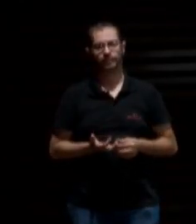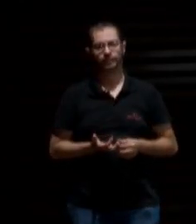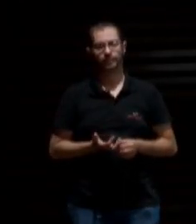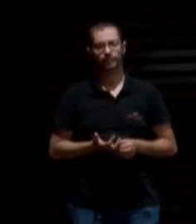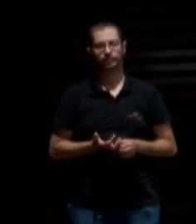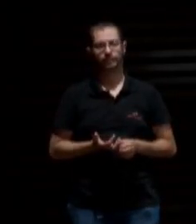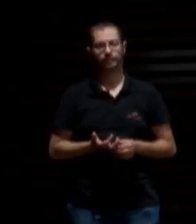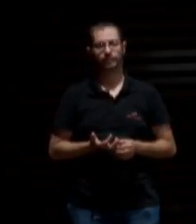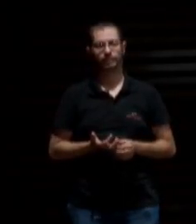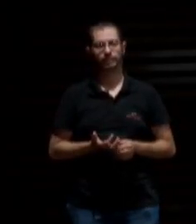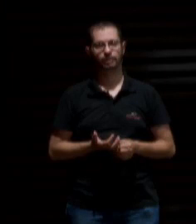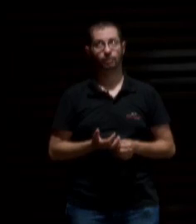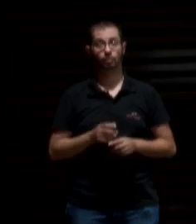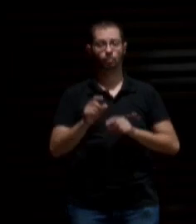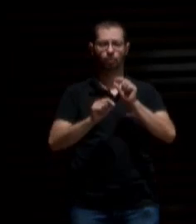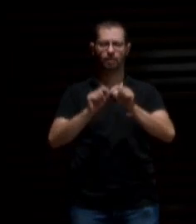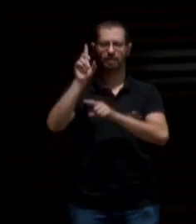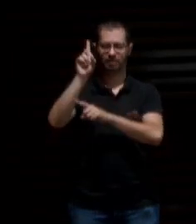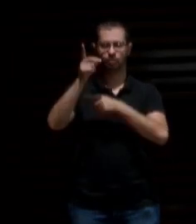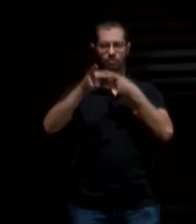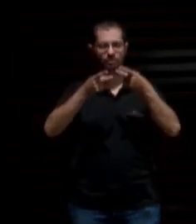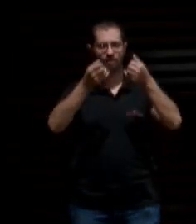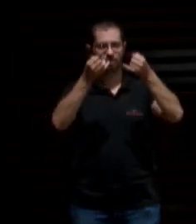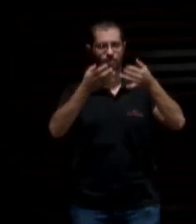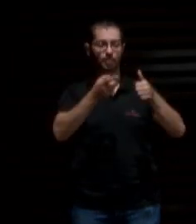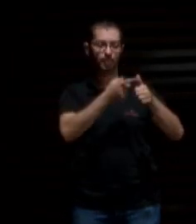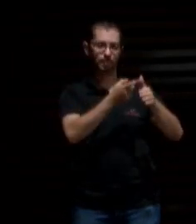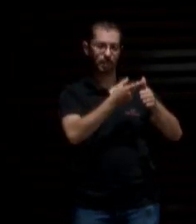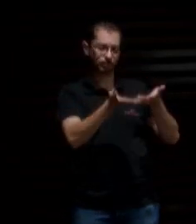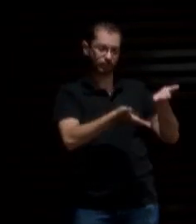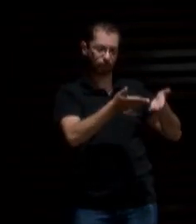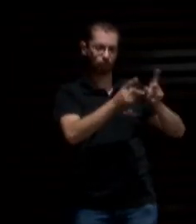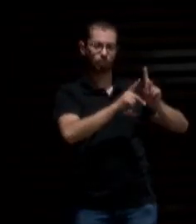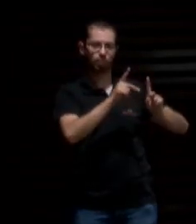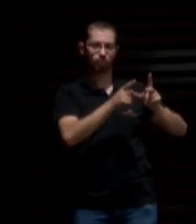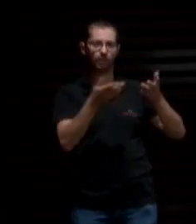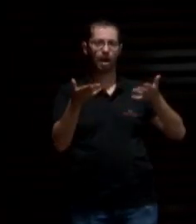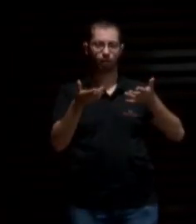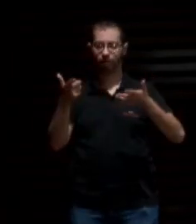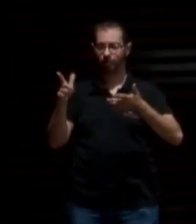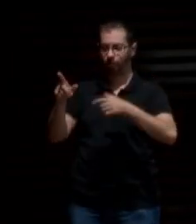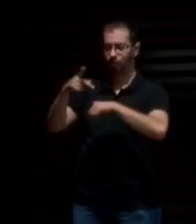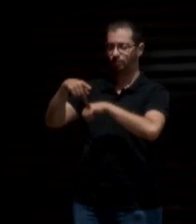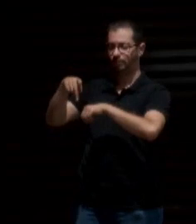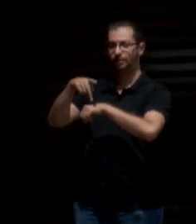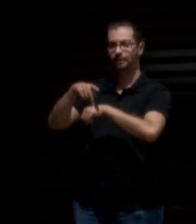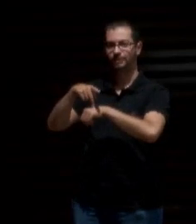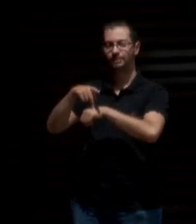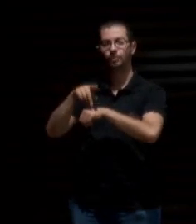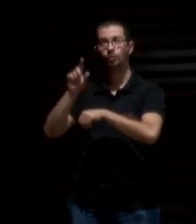O que Deus fala da Síria? Então, ele primeiro tratou com o povo dele, certo? Agora vamos ver com a Síria, como é que ele trata. Ai da